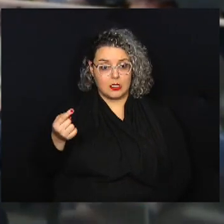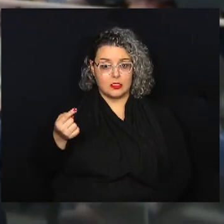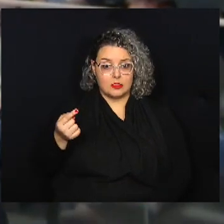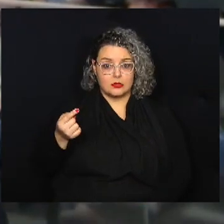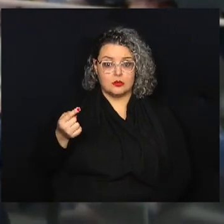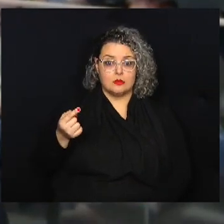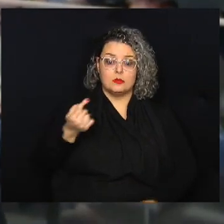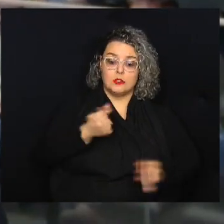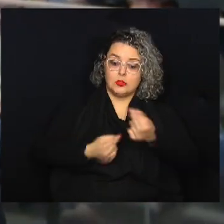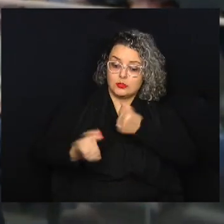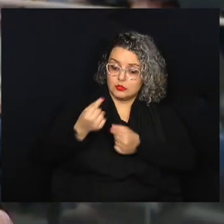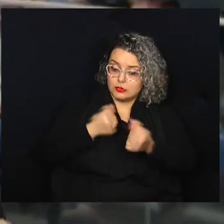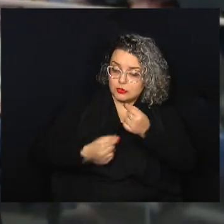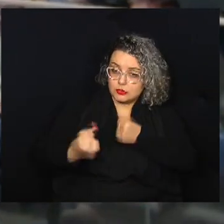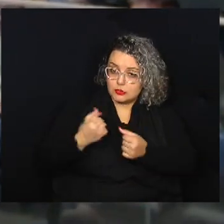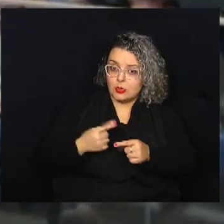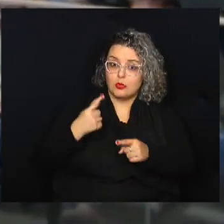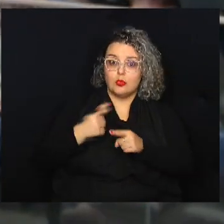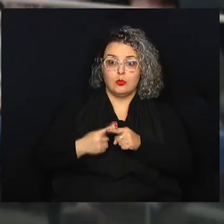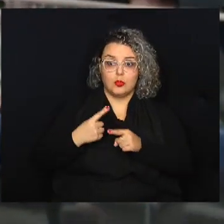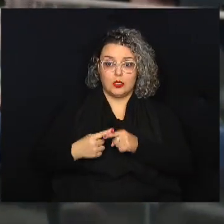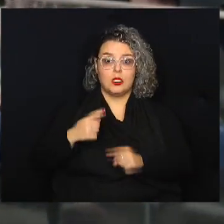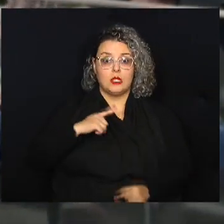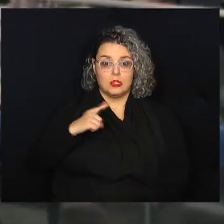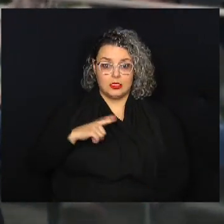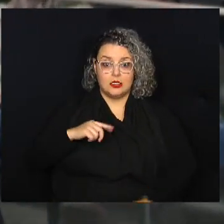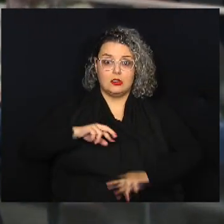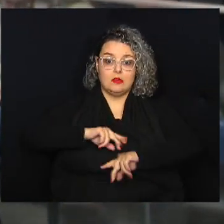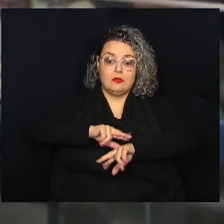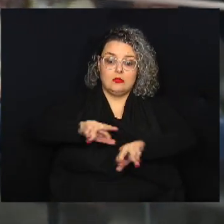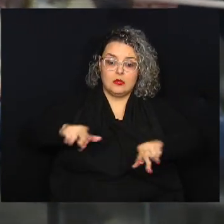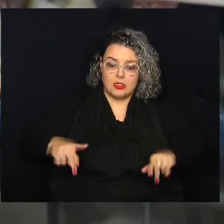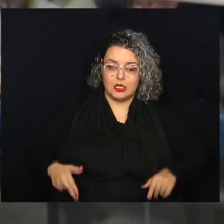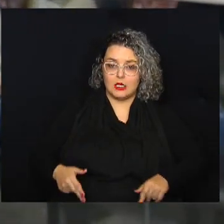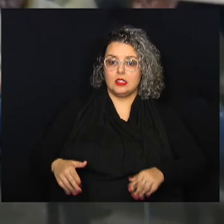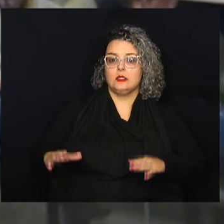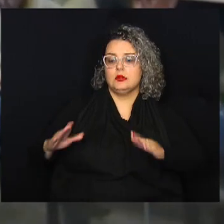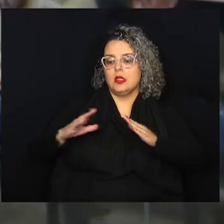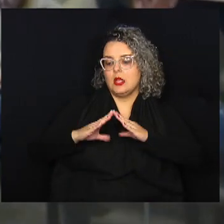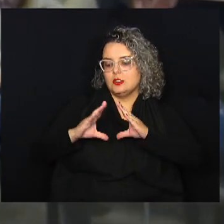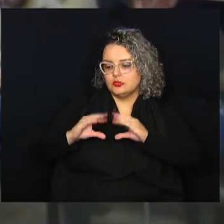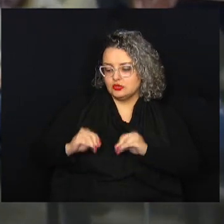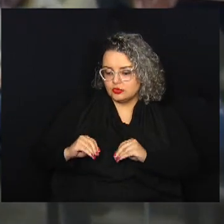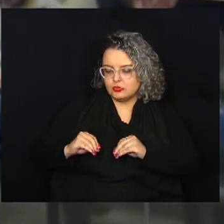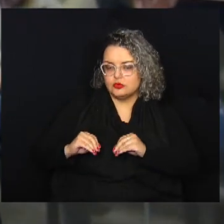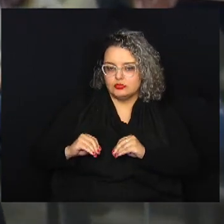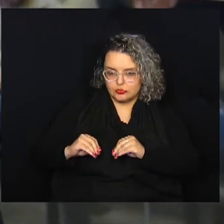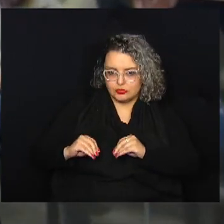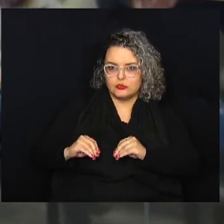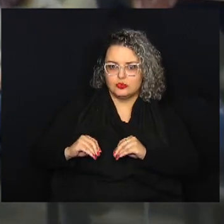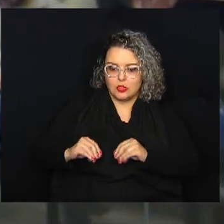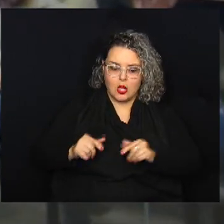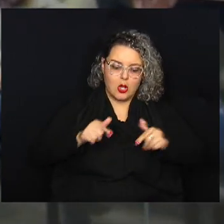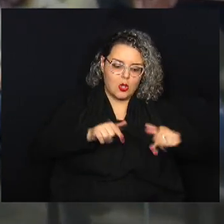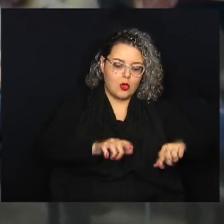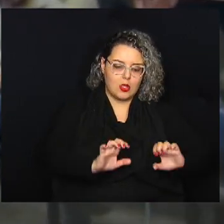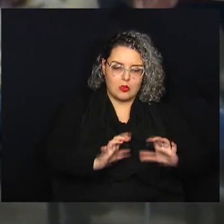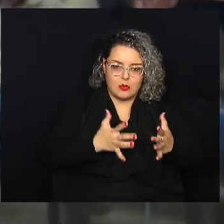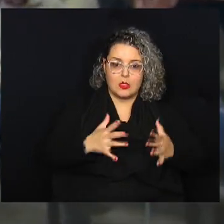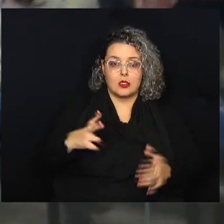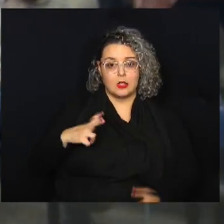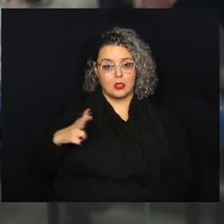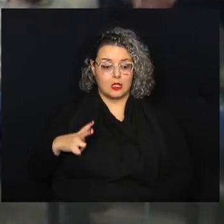lado econômico, porque existem muitas casas noturnas em Campinas, existem alguns locais de eventos que são privados,